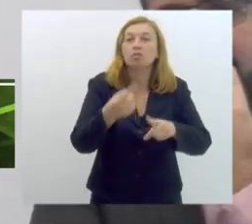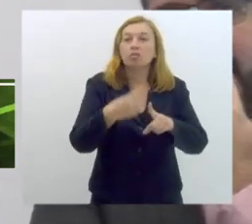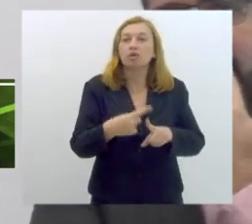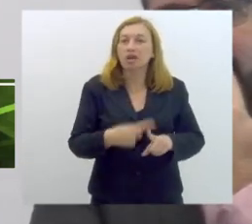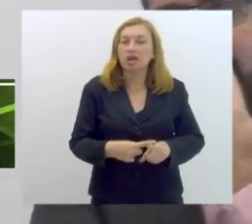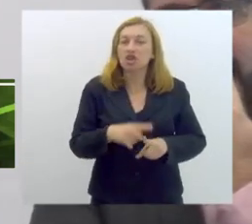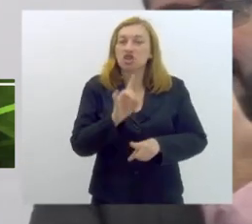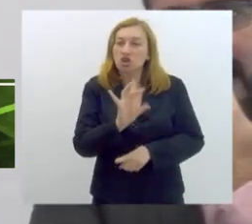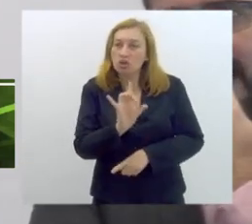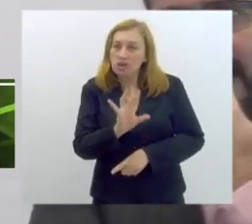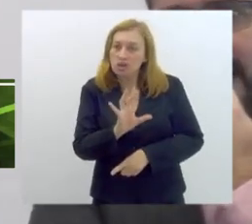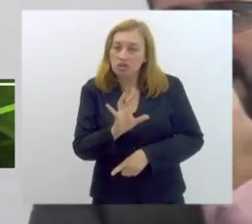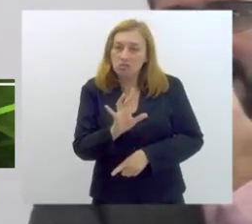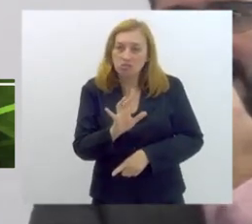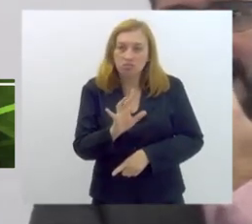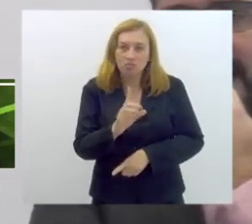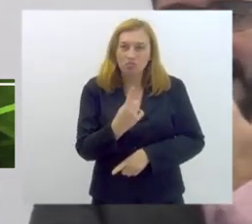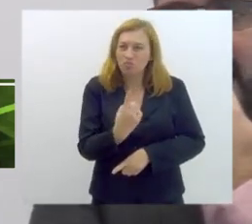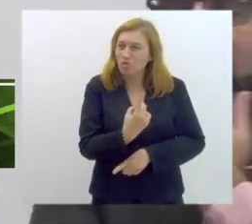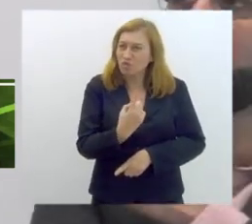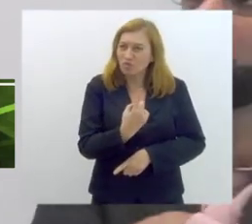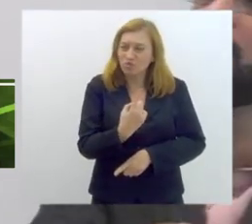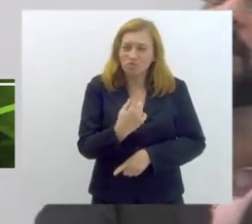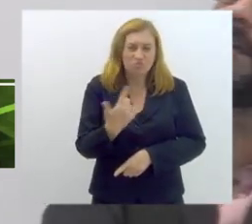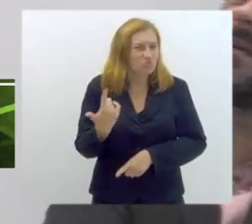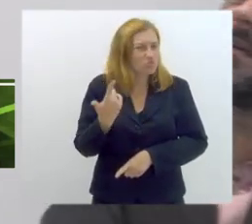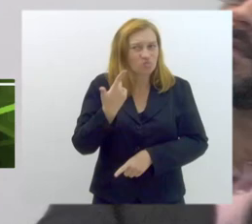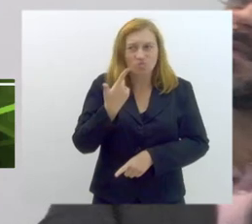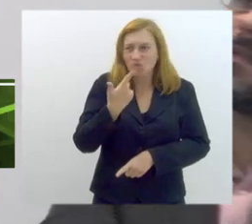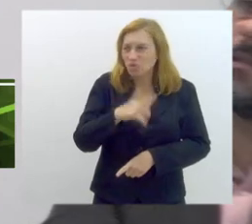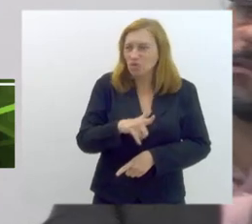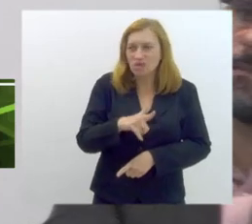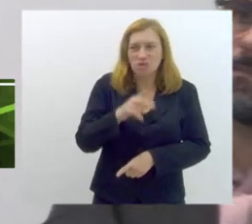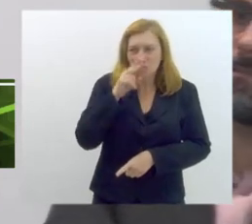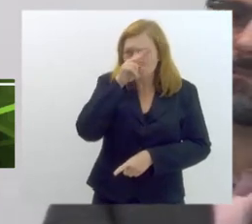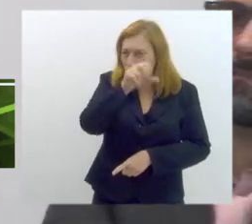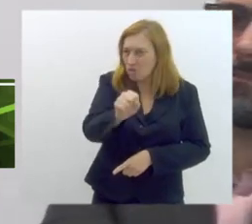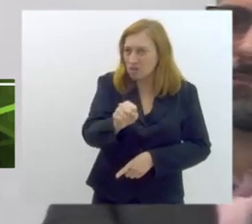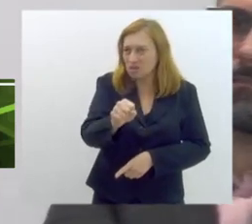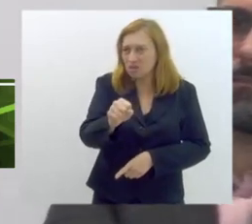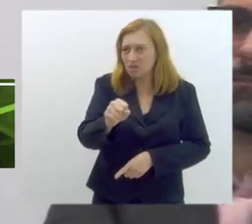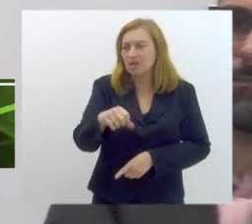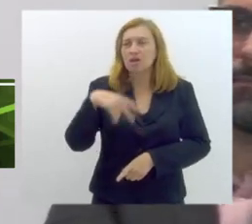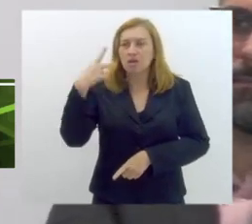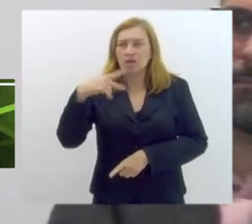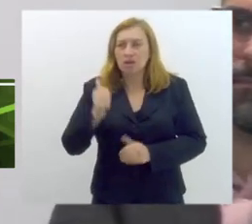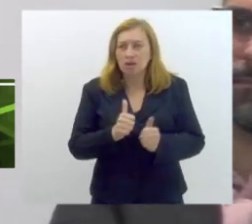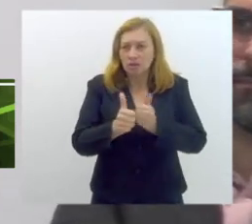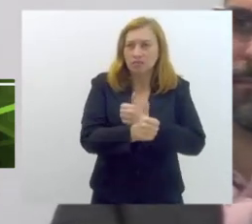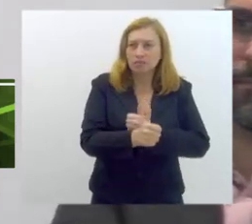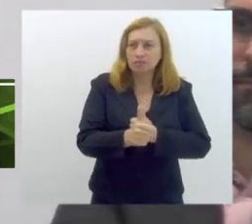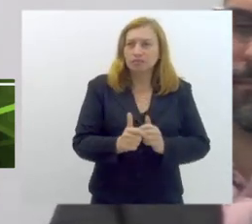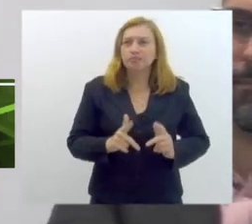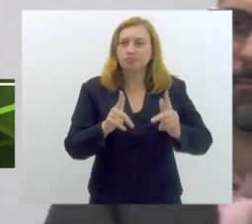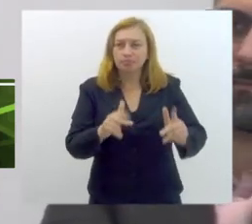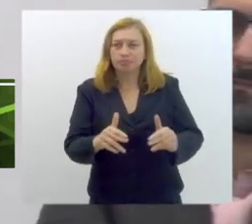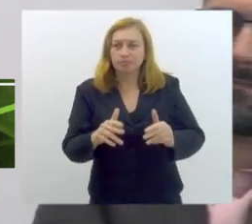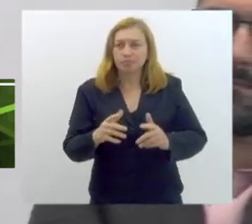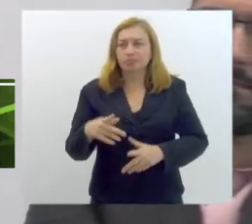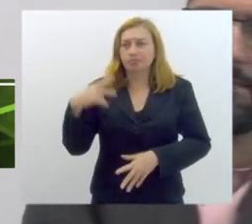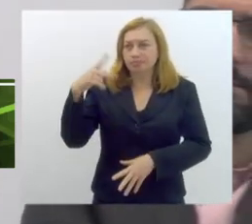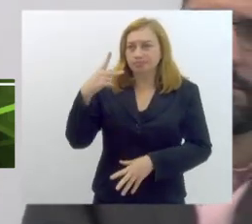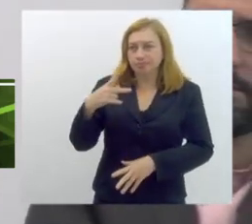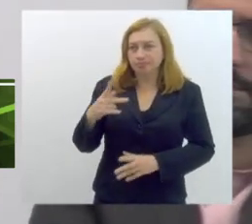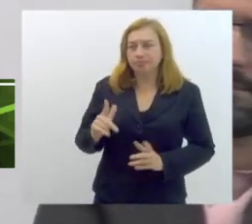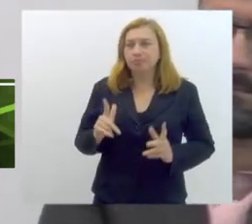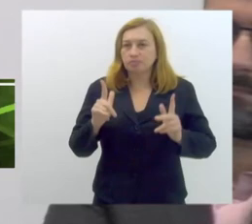não sozinhos, isolados, nós não temos força política e representatividade. Como uma frente parlamentar não é uma